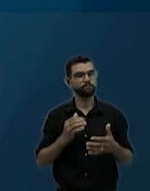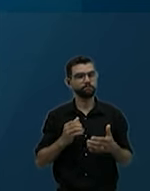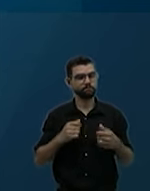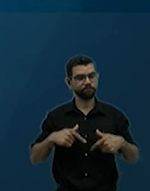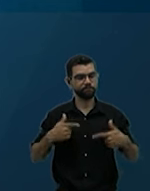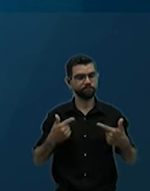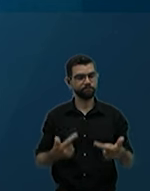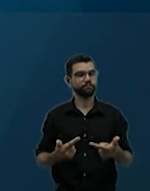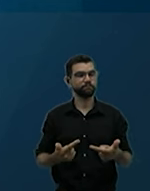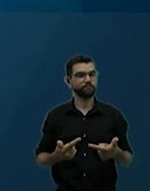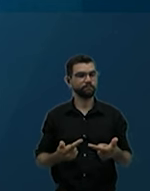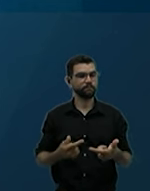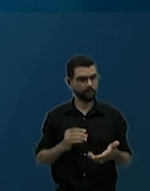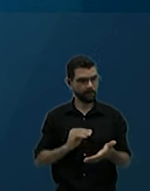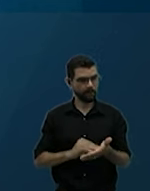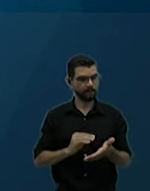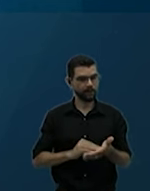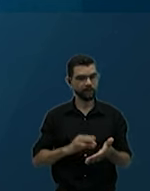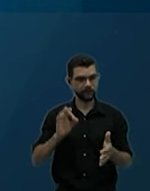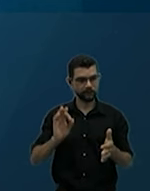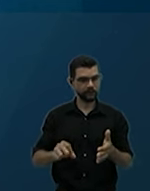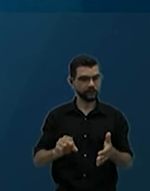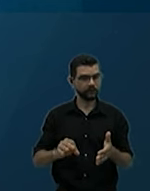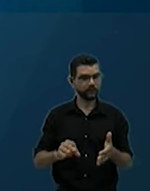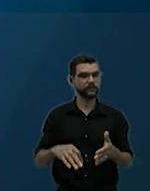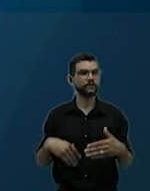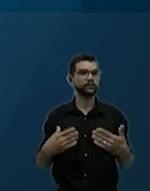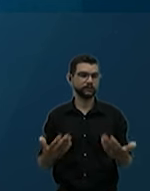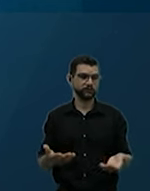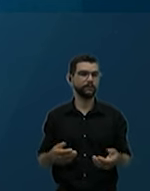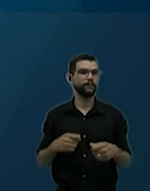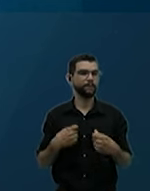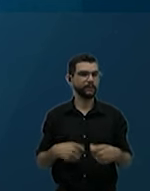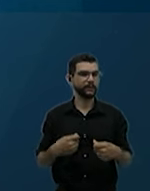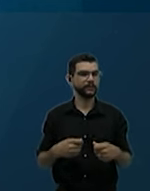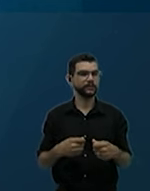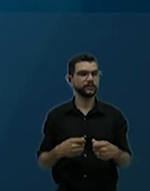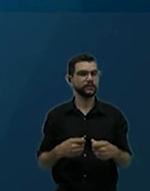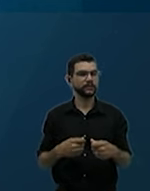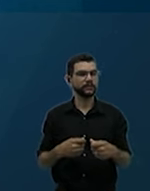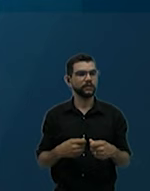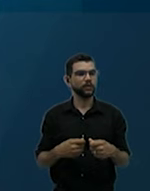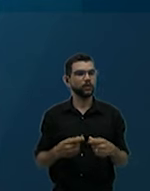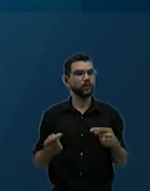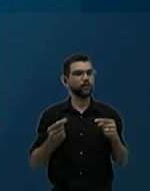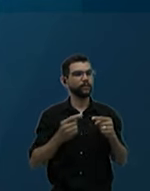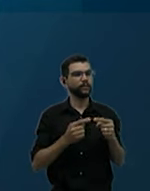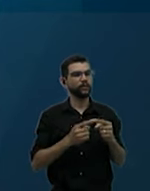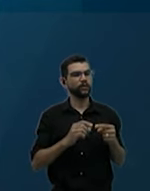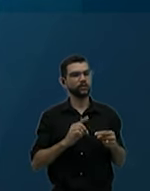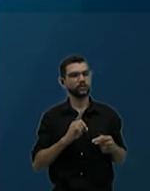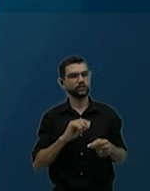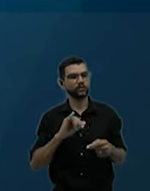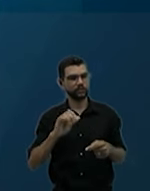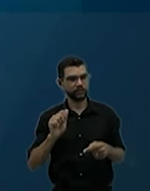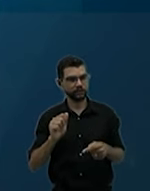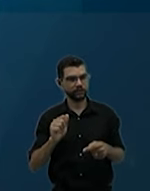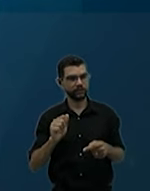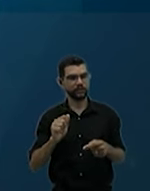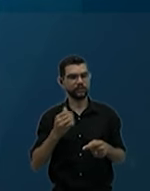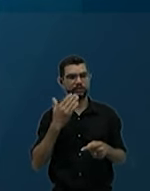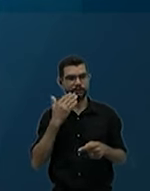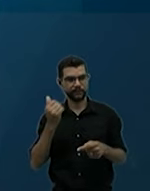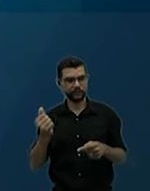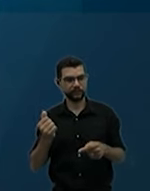ou revisados judicialmente será a data da citação, caso o direito tenha sido comprovado por A, documento